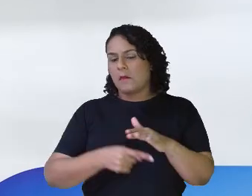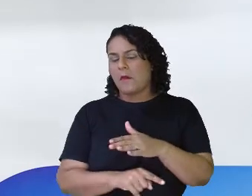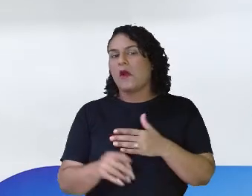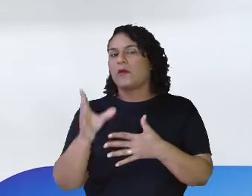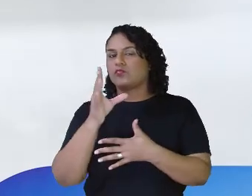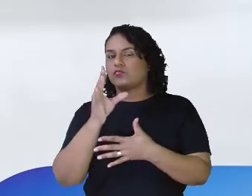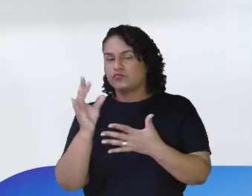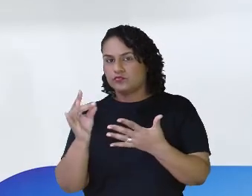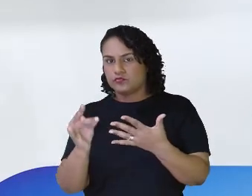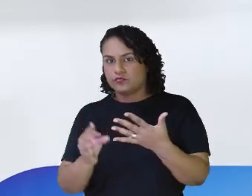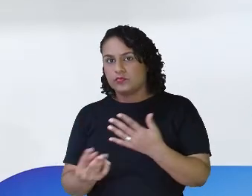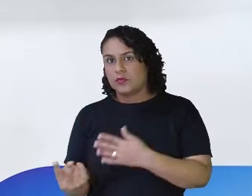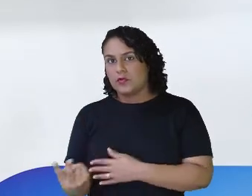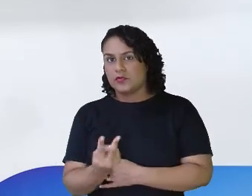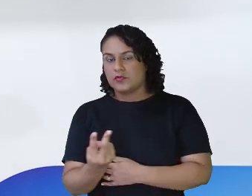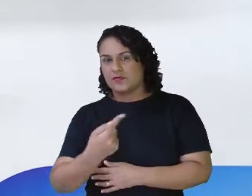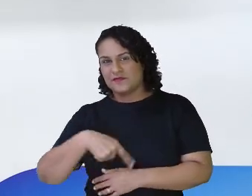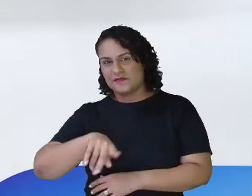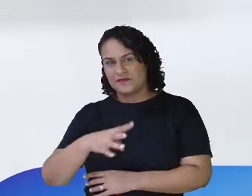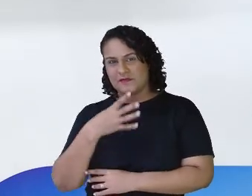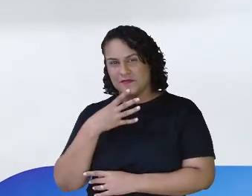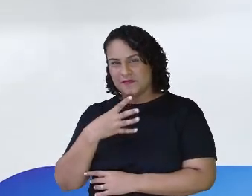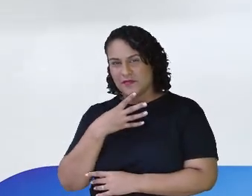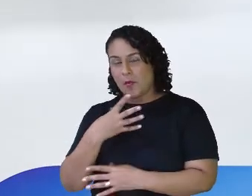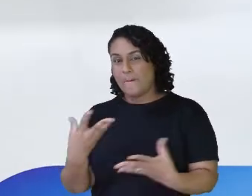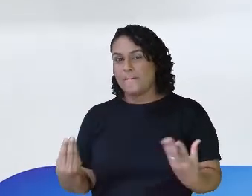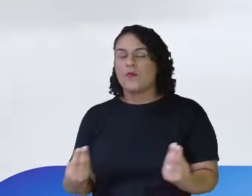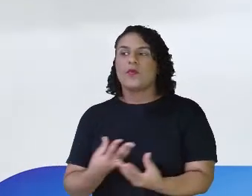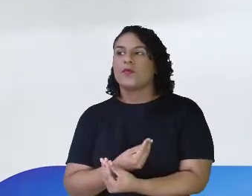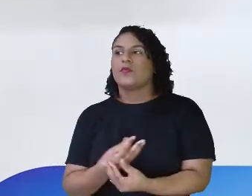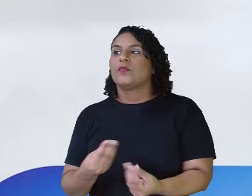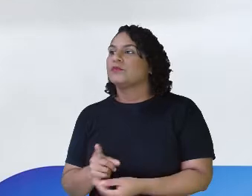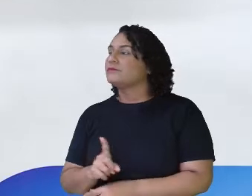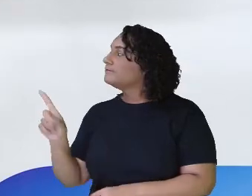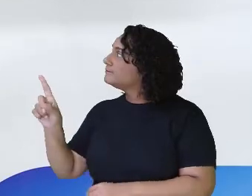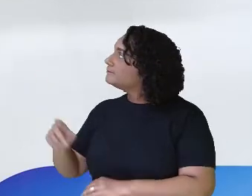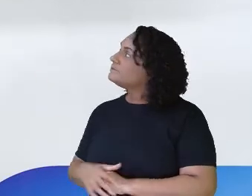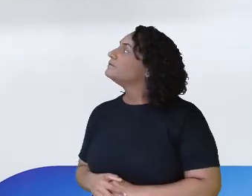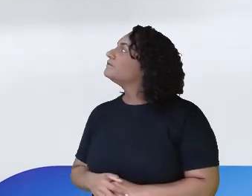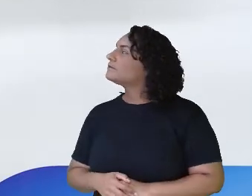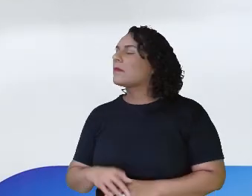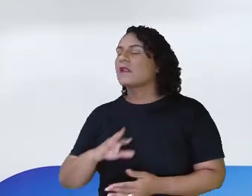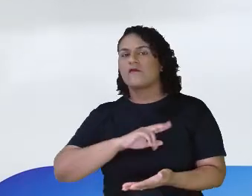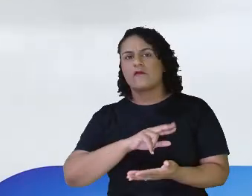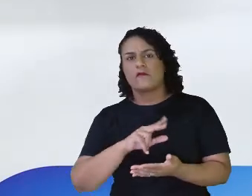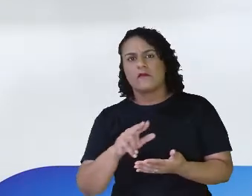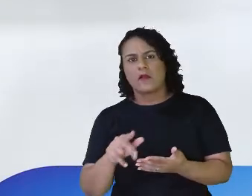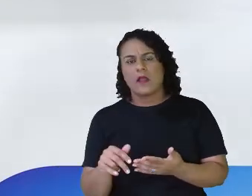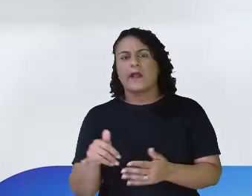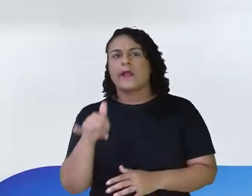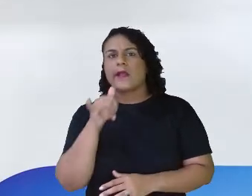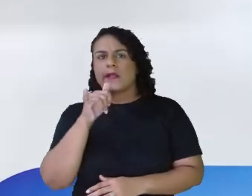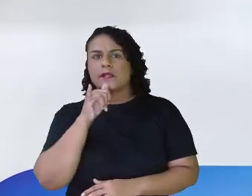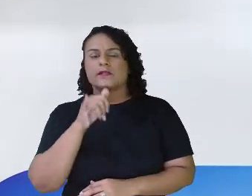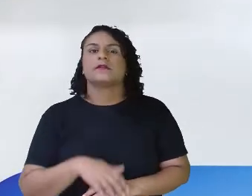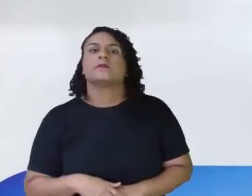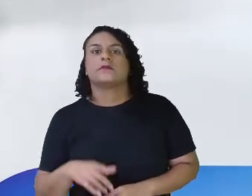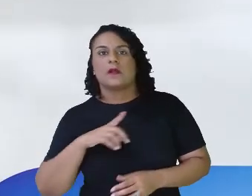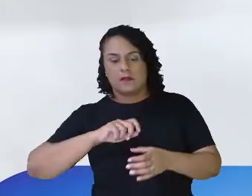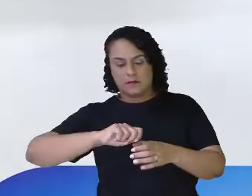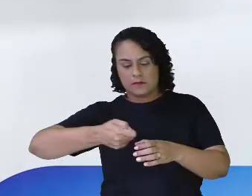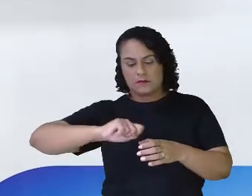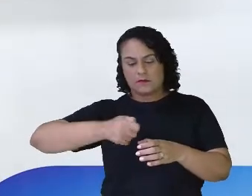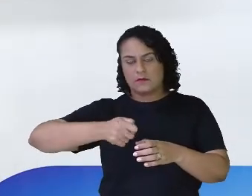em 2 que vocês conhecem bastante. E aqui eu tenho vários exemplos, né? Aquela latinha,